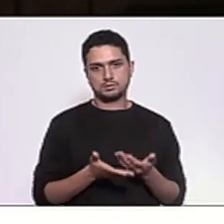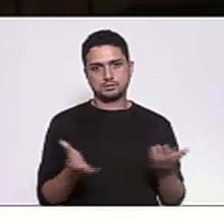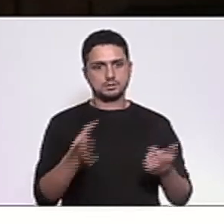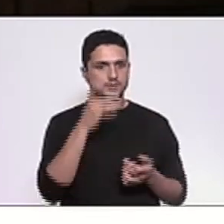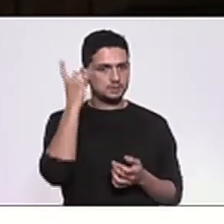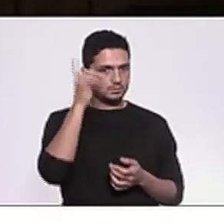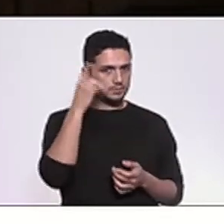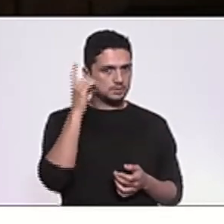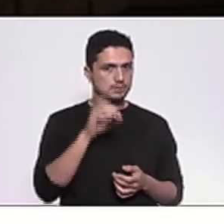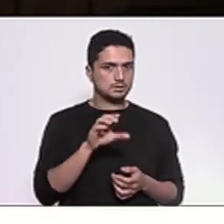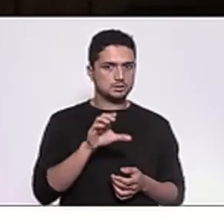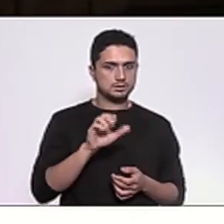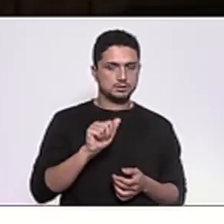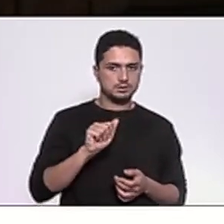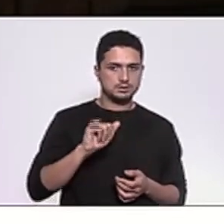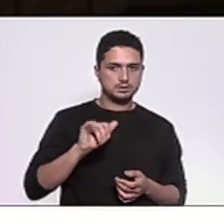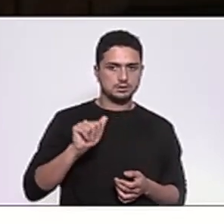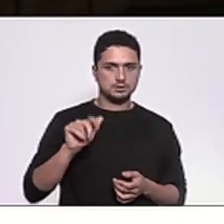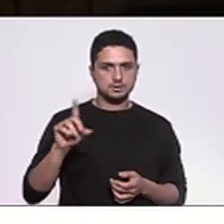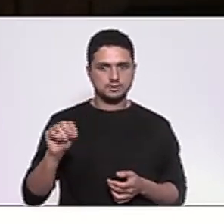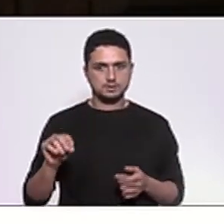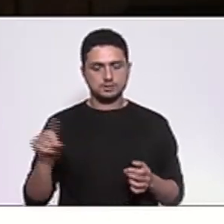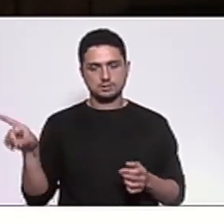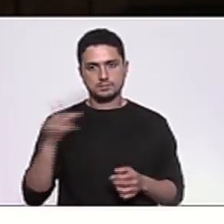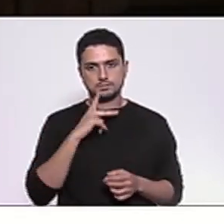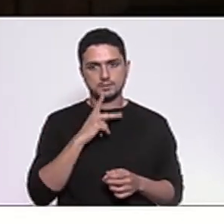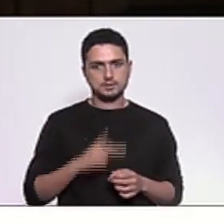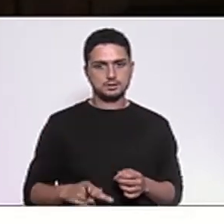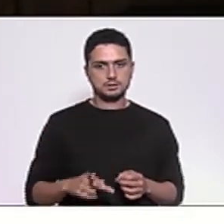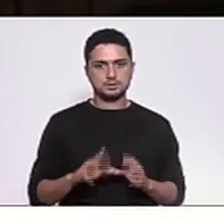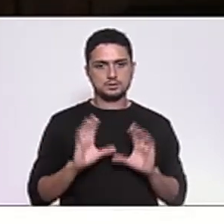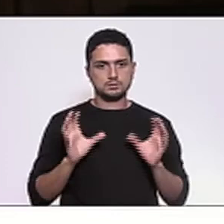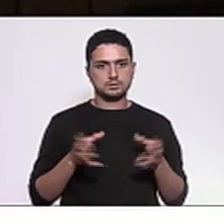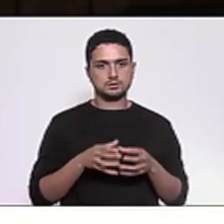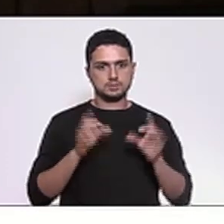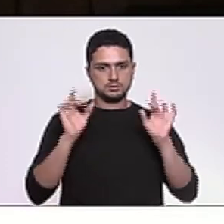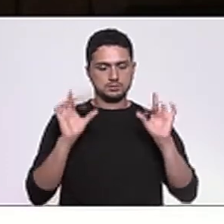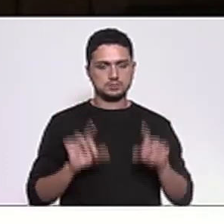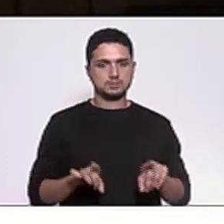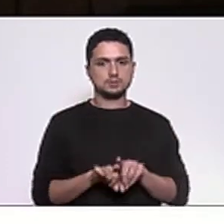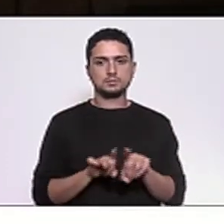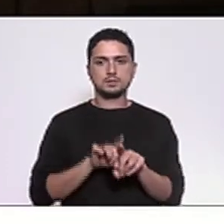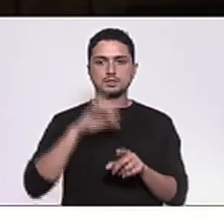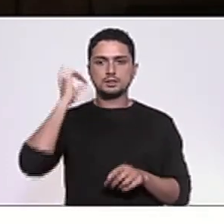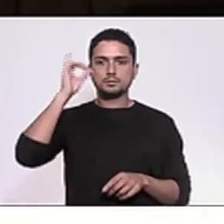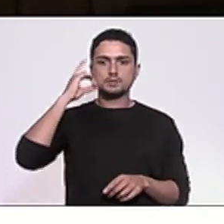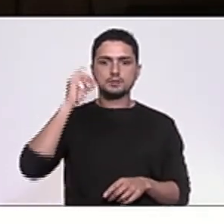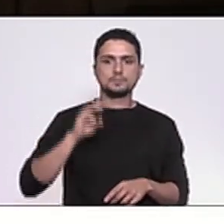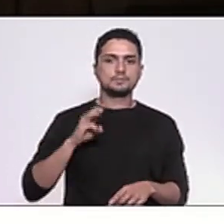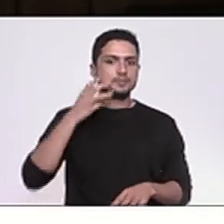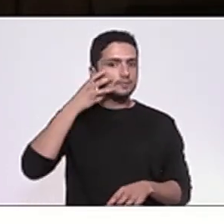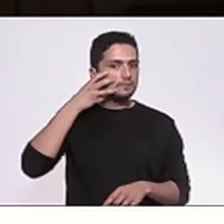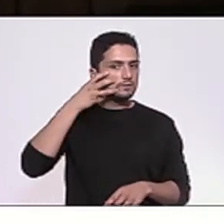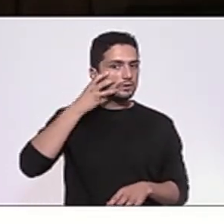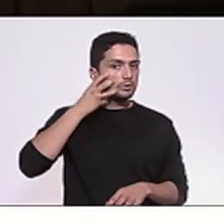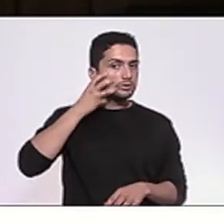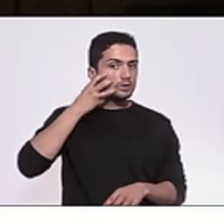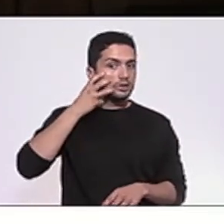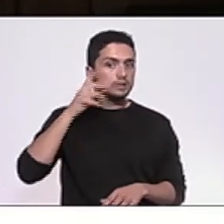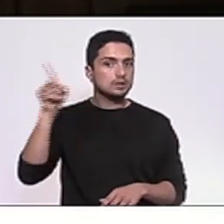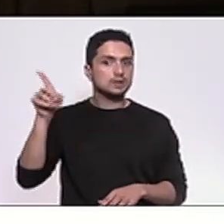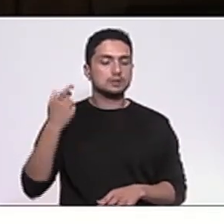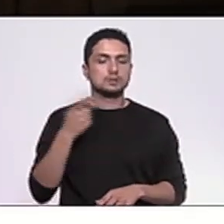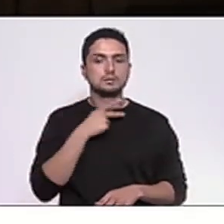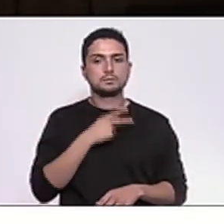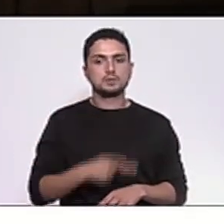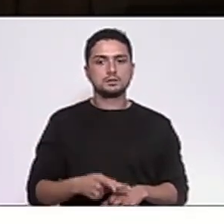deputados Caiado, que preside a comissão especial, a deputado Valdec, que